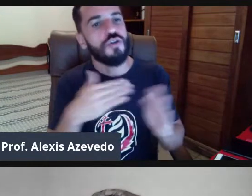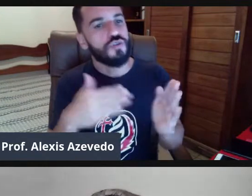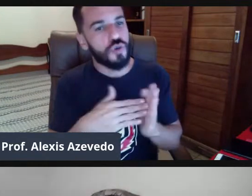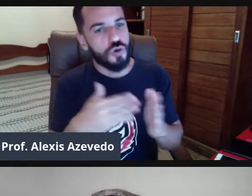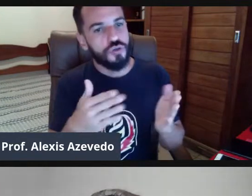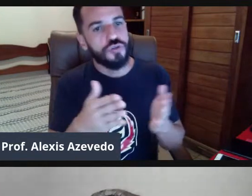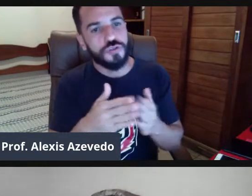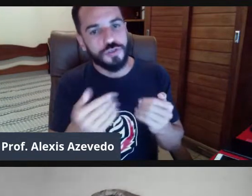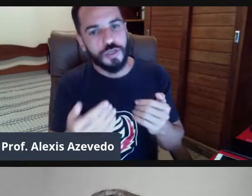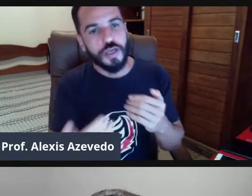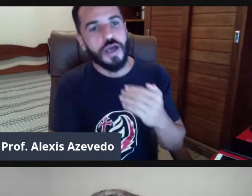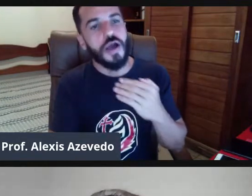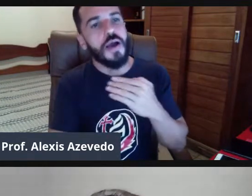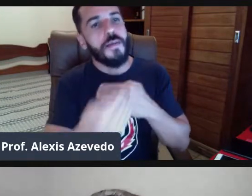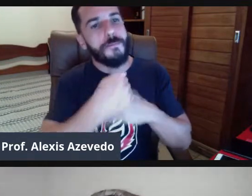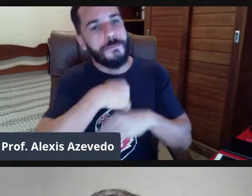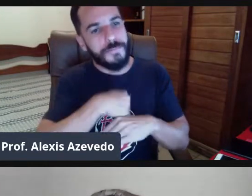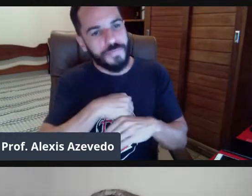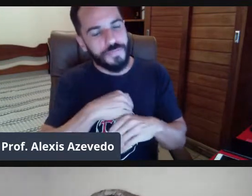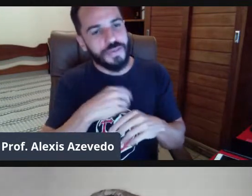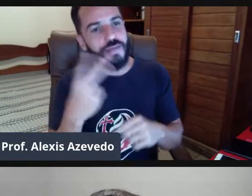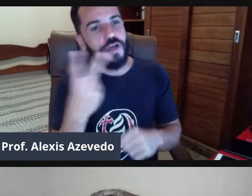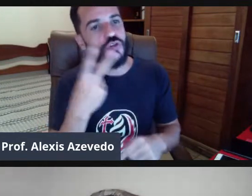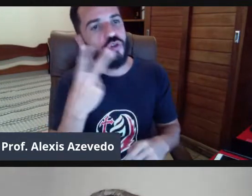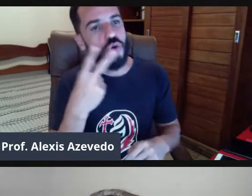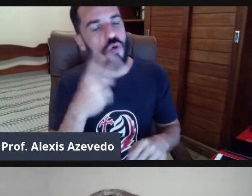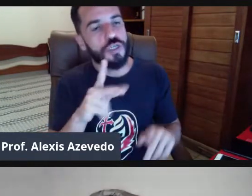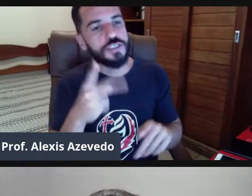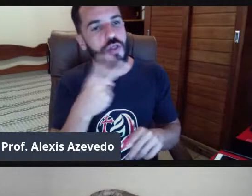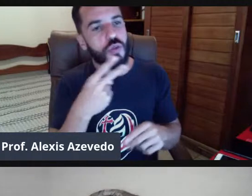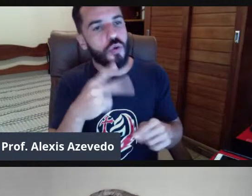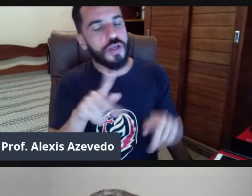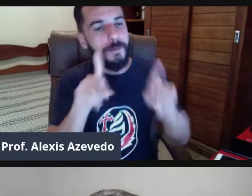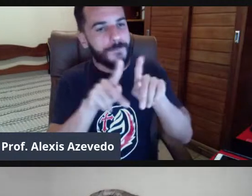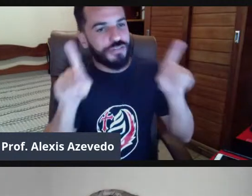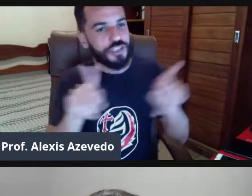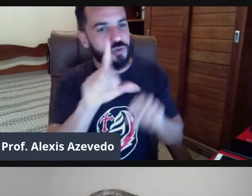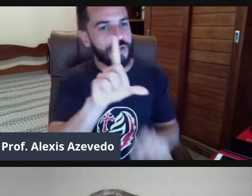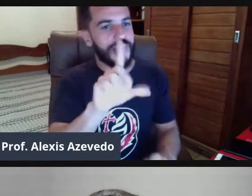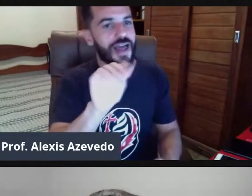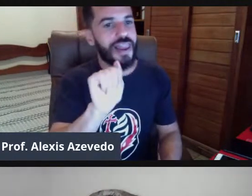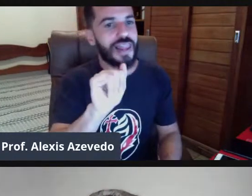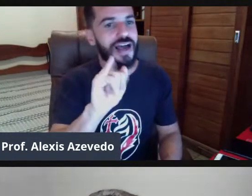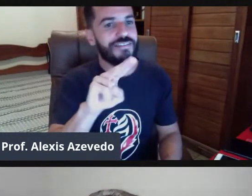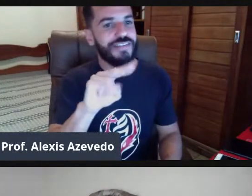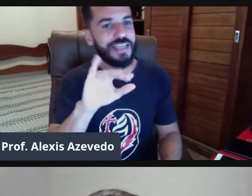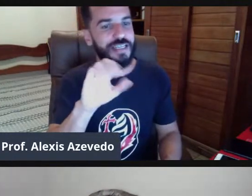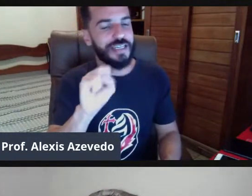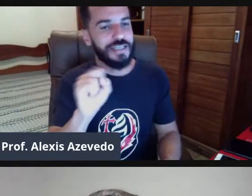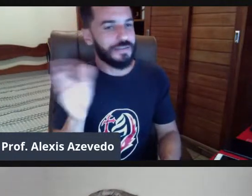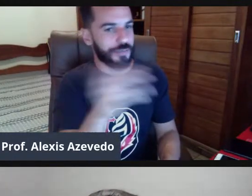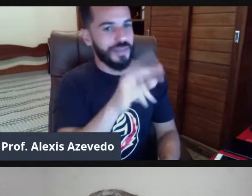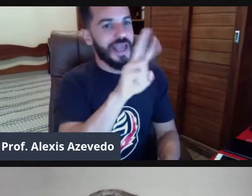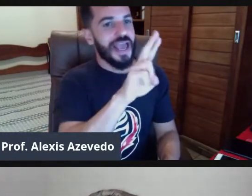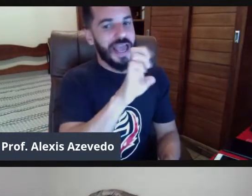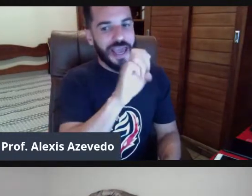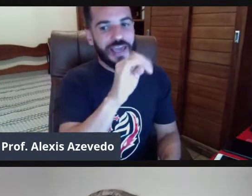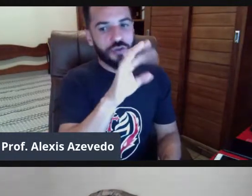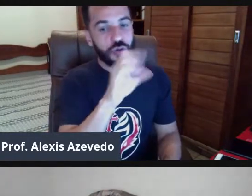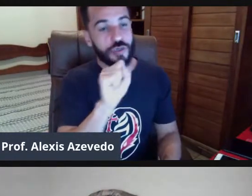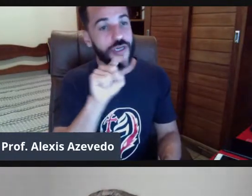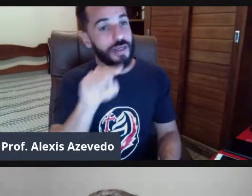muito bacana, vamos iniciar com a fala da professora Lavínia, nossa reitora, e depois com a Laís Mirra, que vai